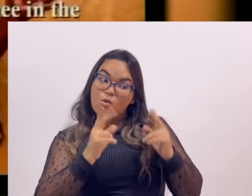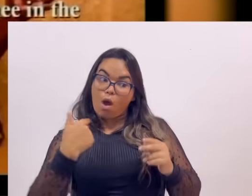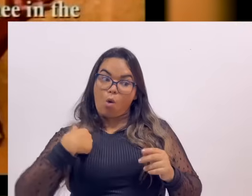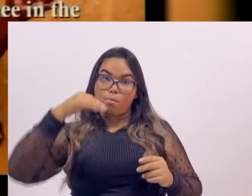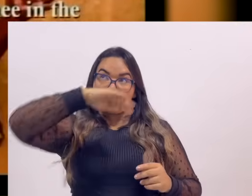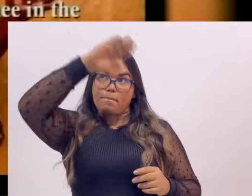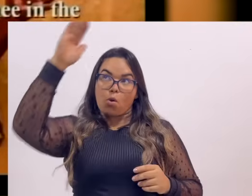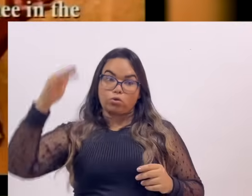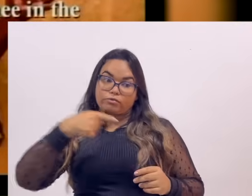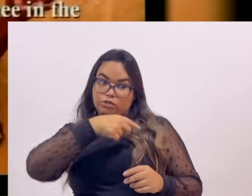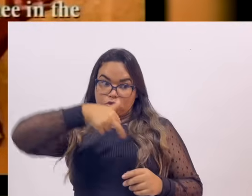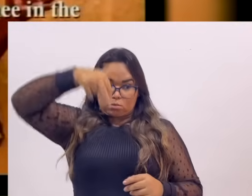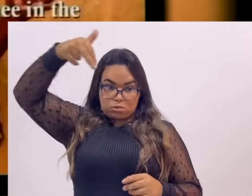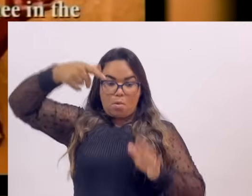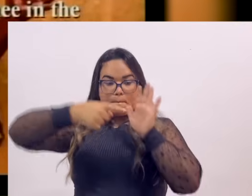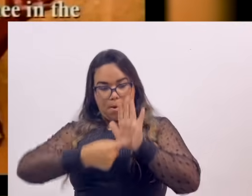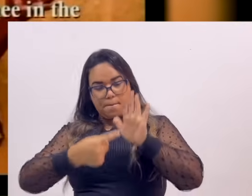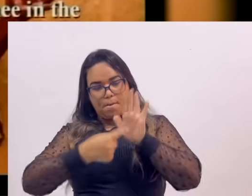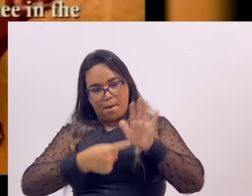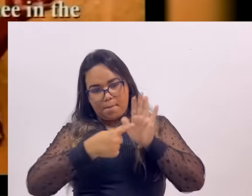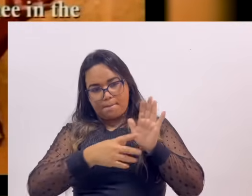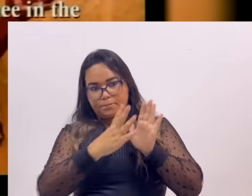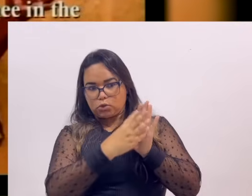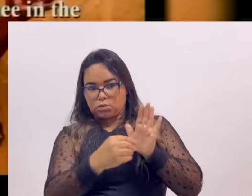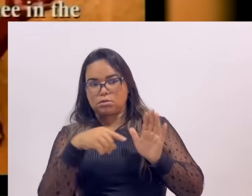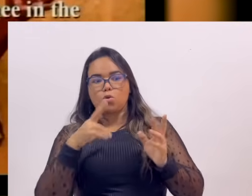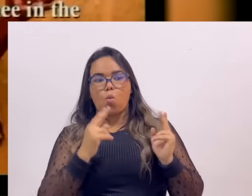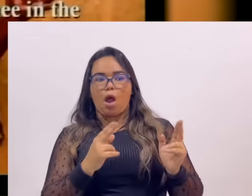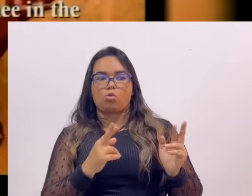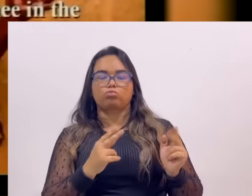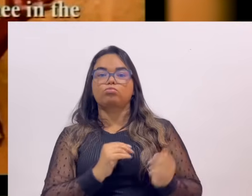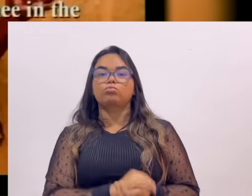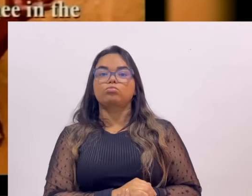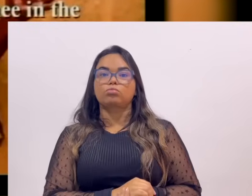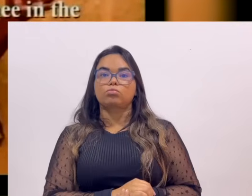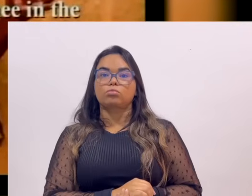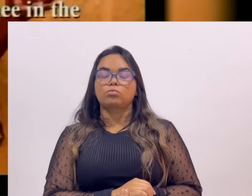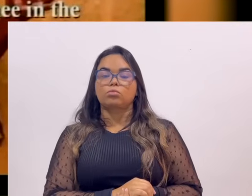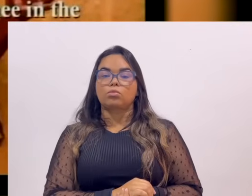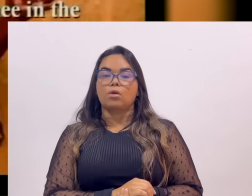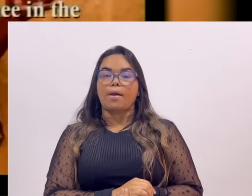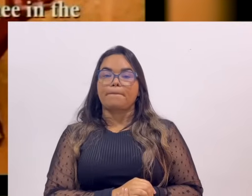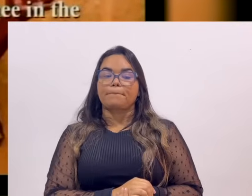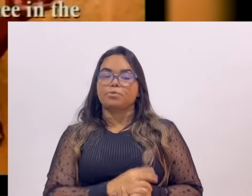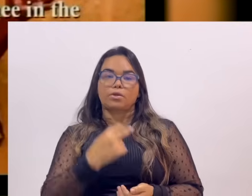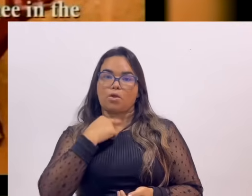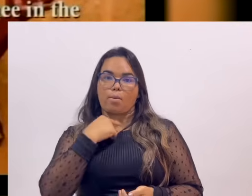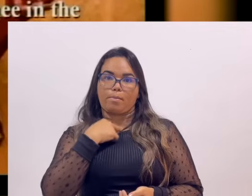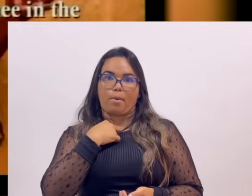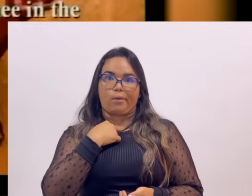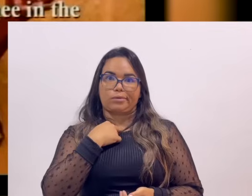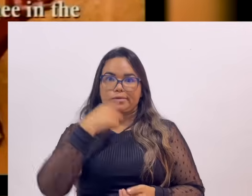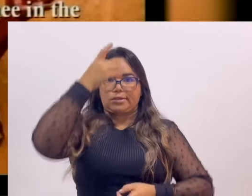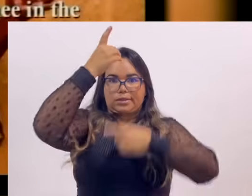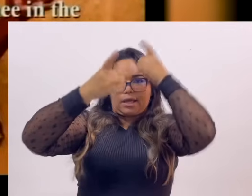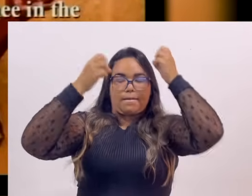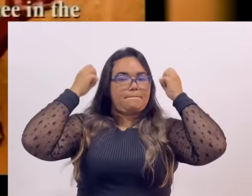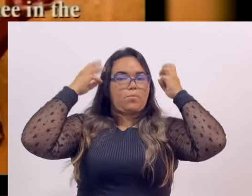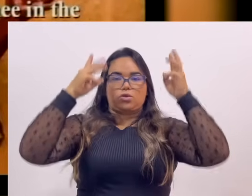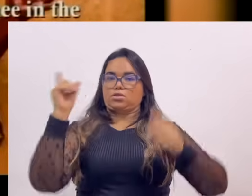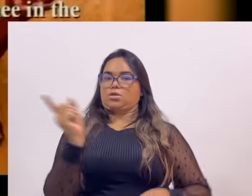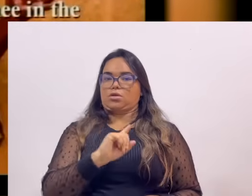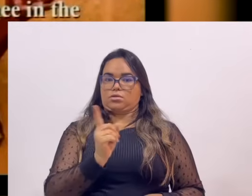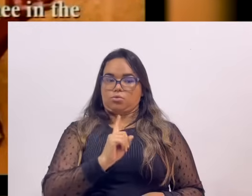Hebreus 8, 5. Tudo de acordo com o modelo. Nem um jota, nem um tio. Não mude